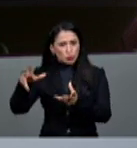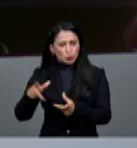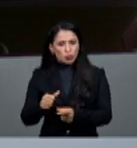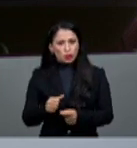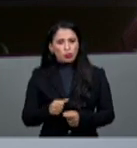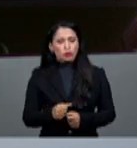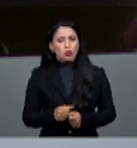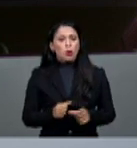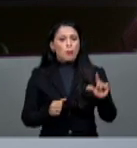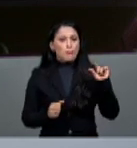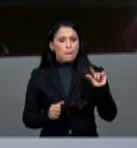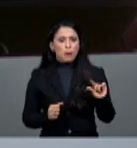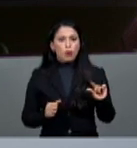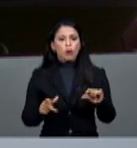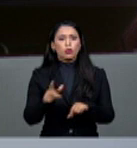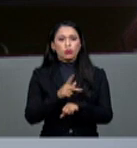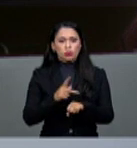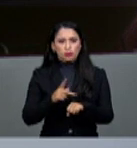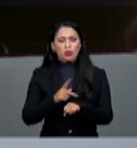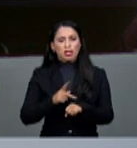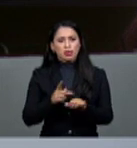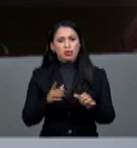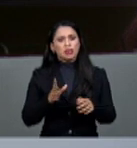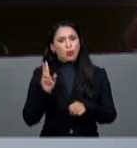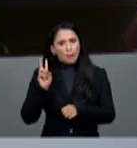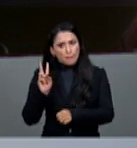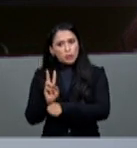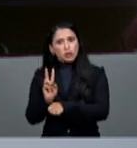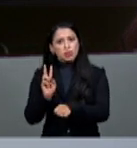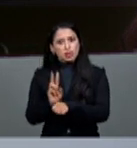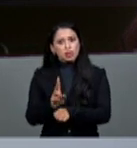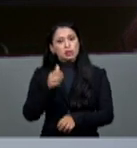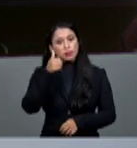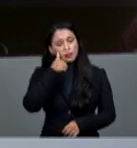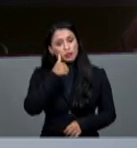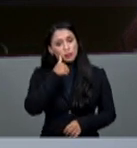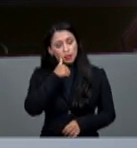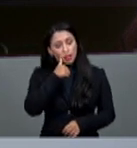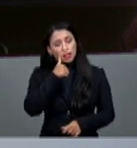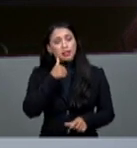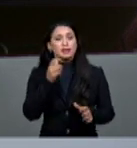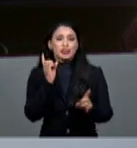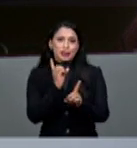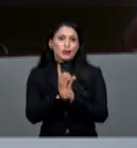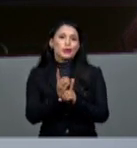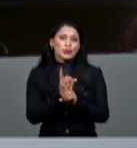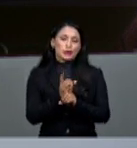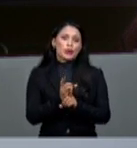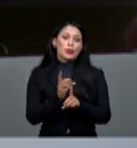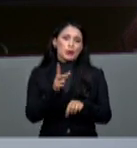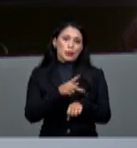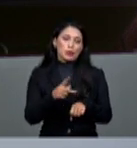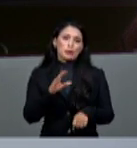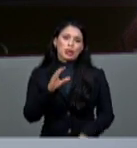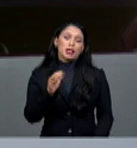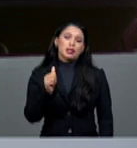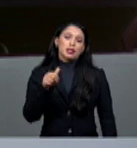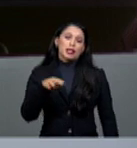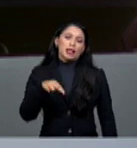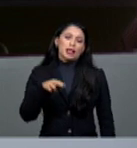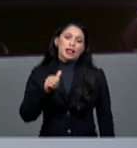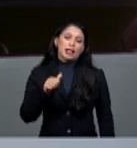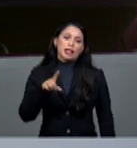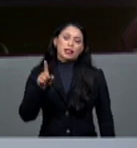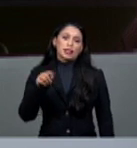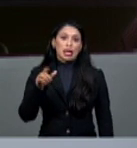muito poucos países que dão completa proteção às mulheres. E dentre eles está o Canadá, com